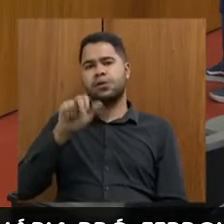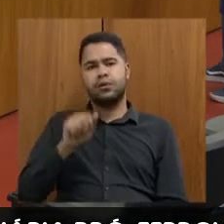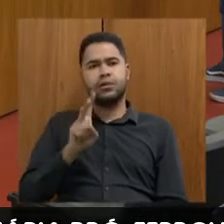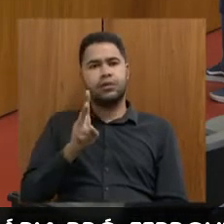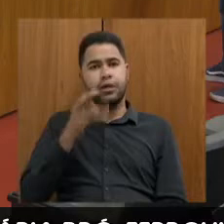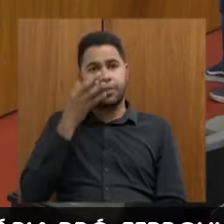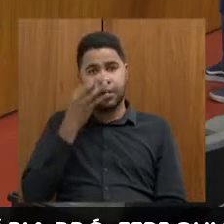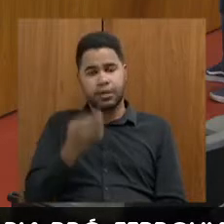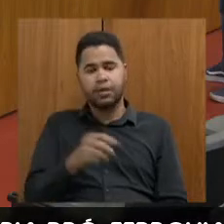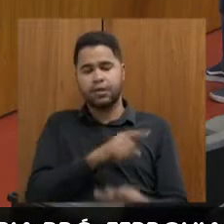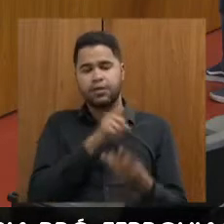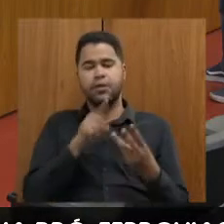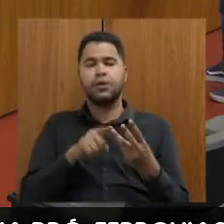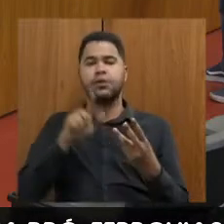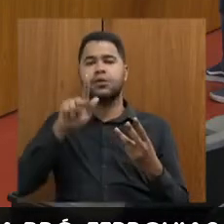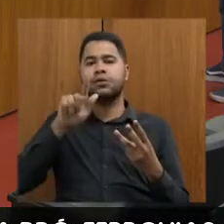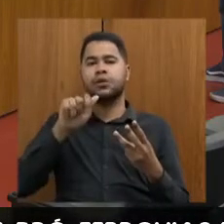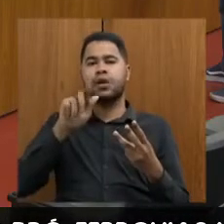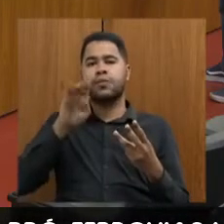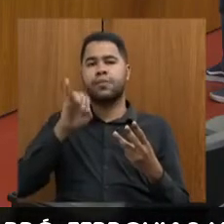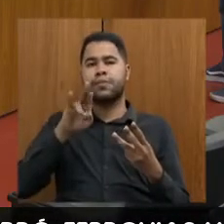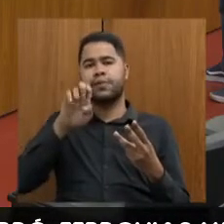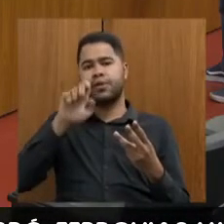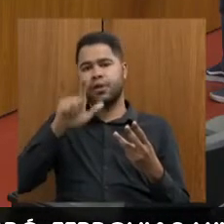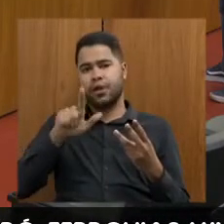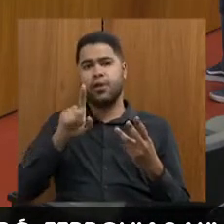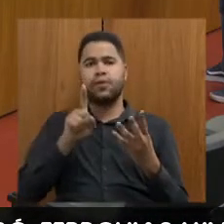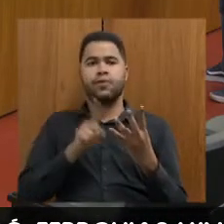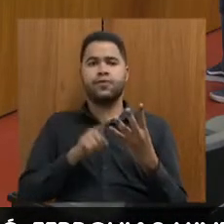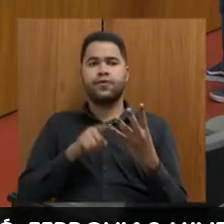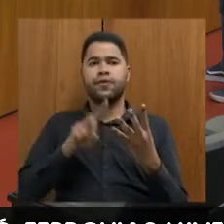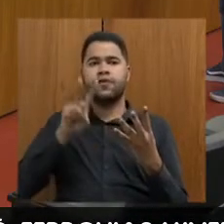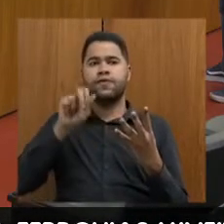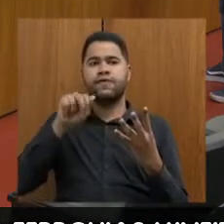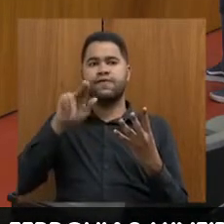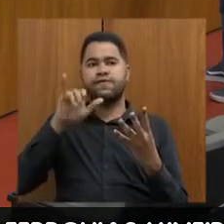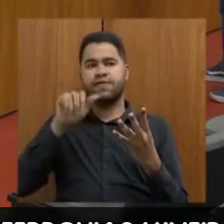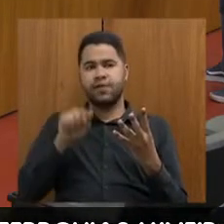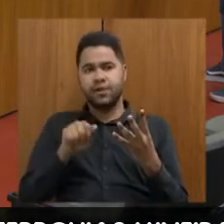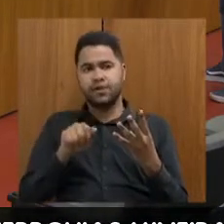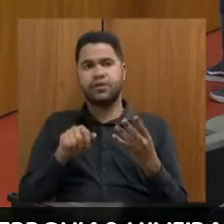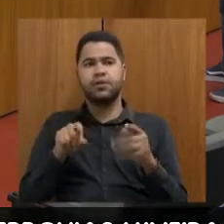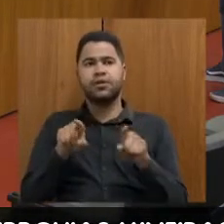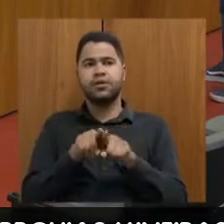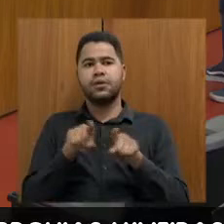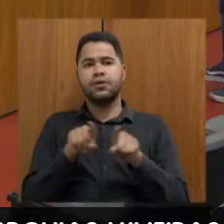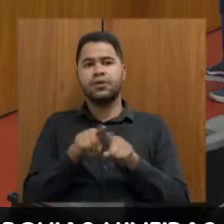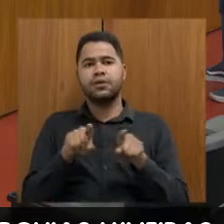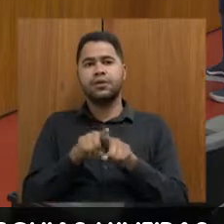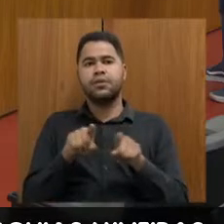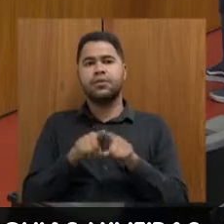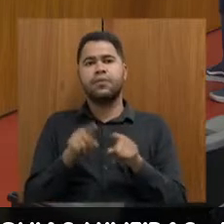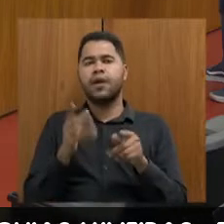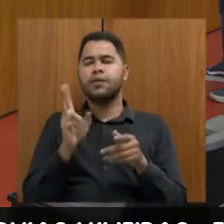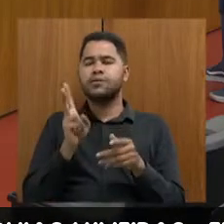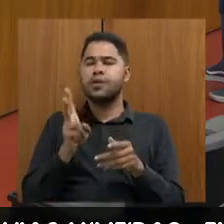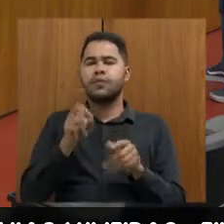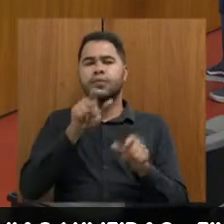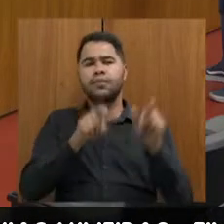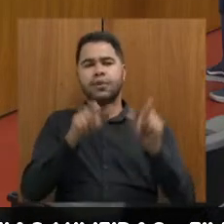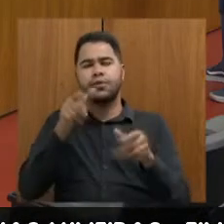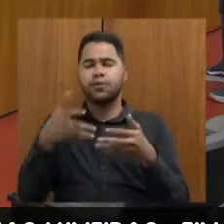Gabriel Fajardo agradecer a Vânia não é que é uma joia de pessoas atendendo